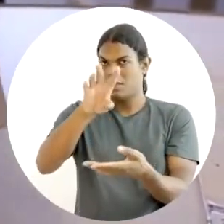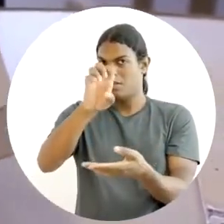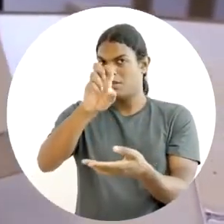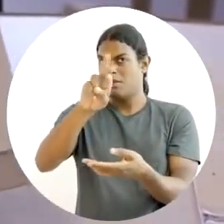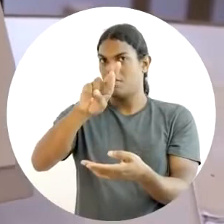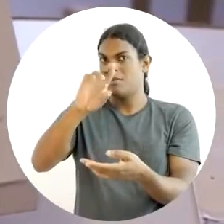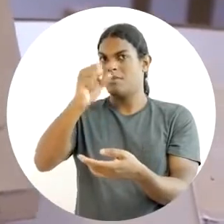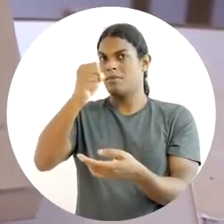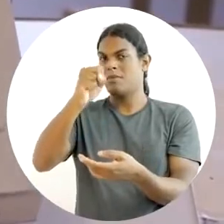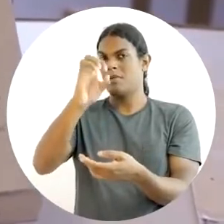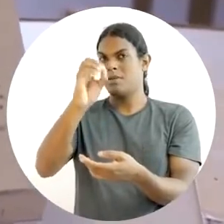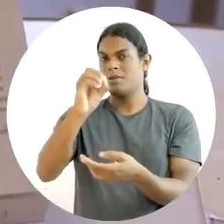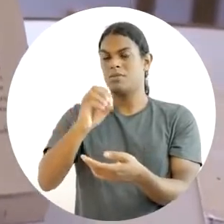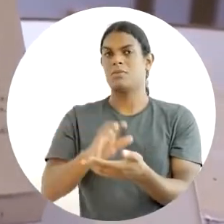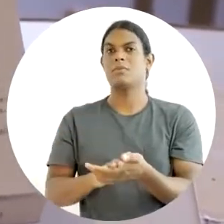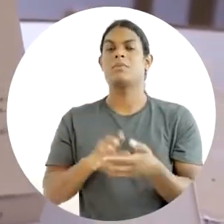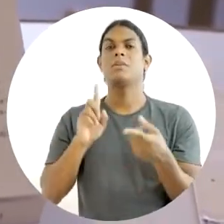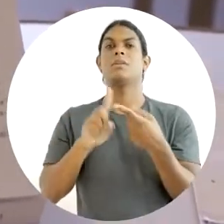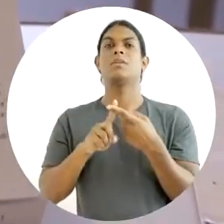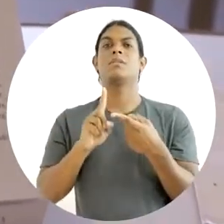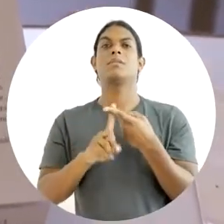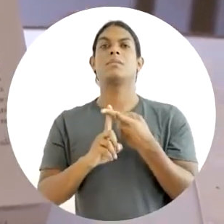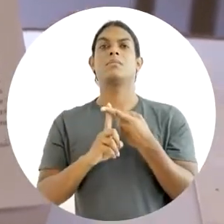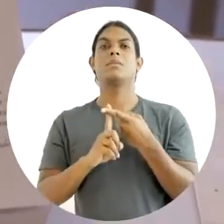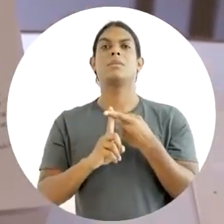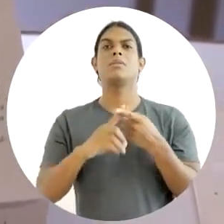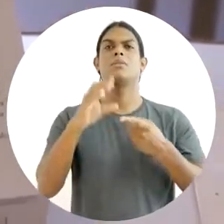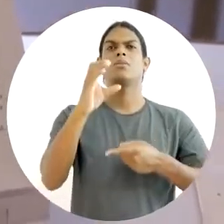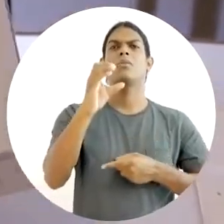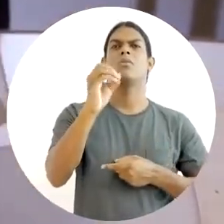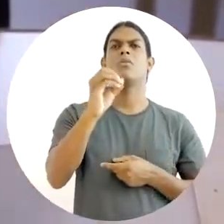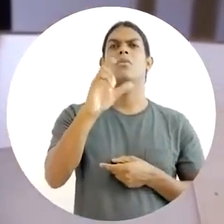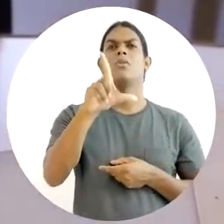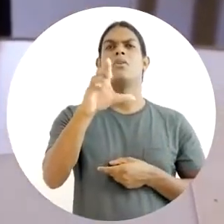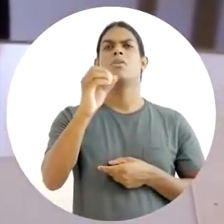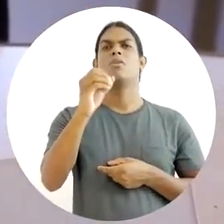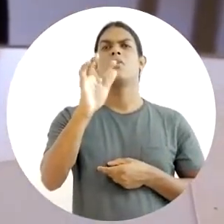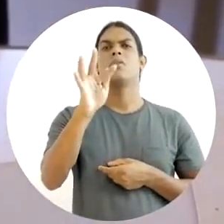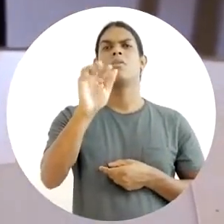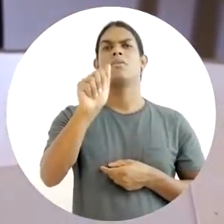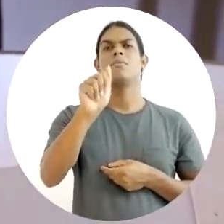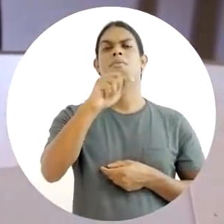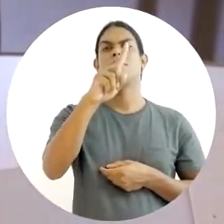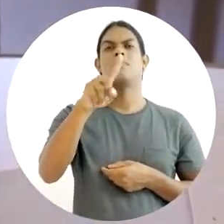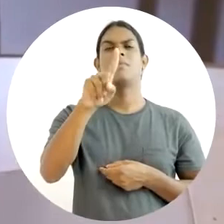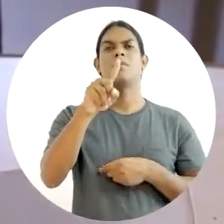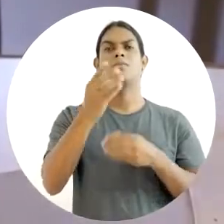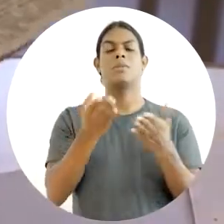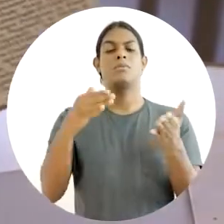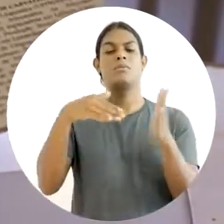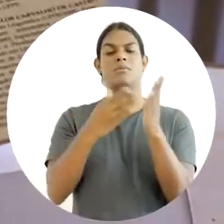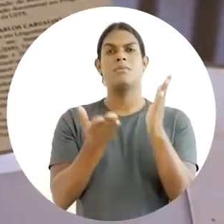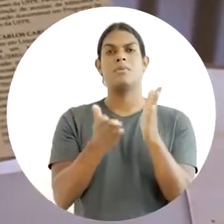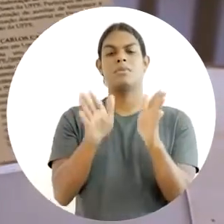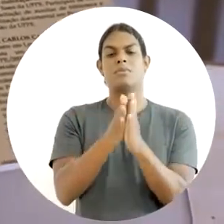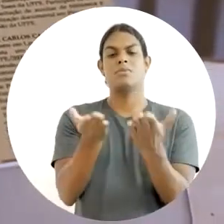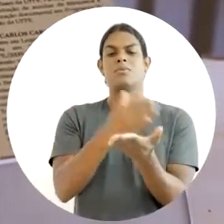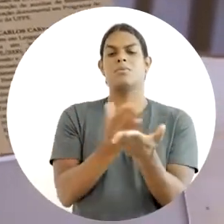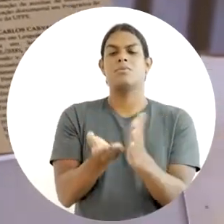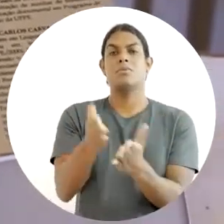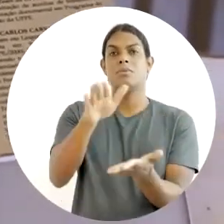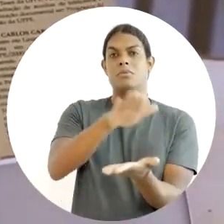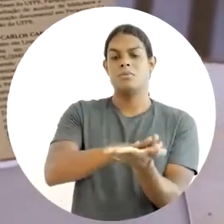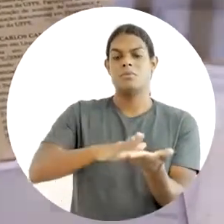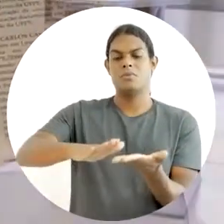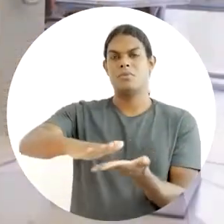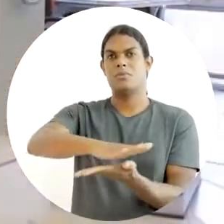rosto, bem como o colofão, que está aqui no final do livro.